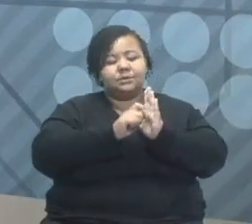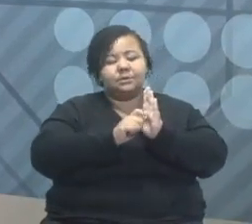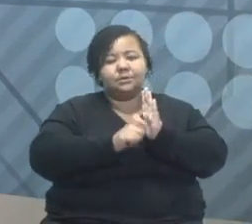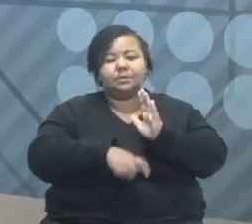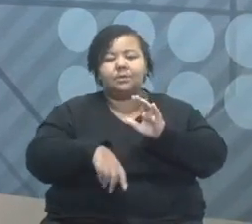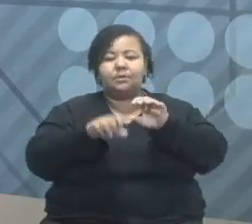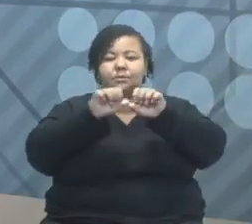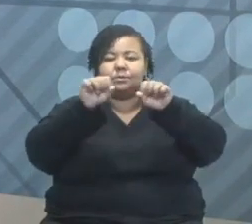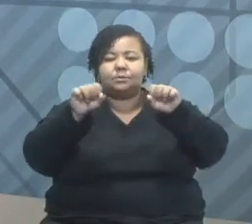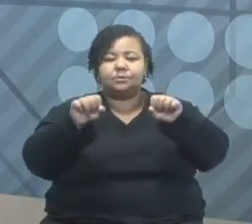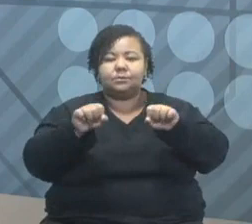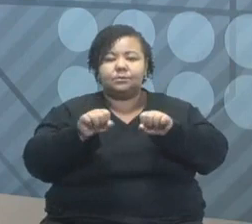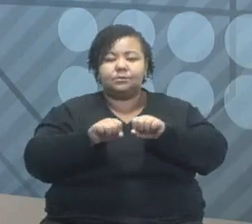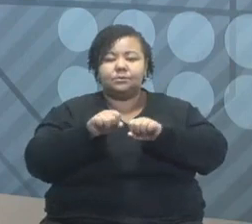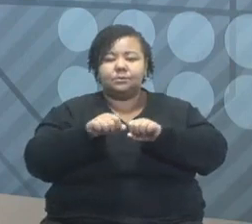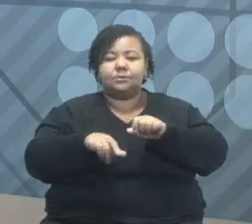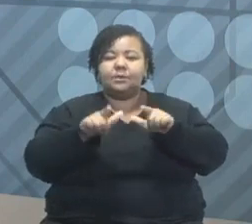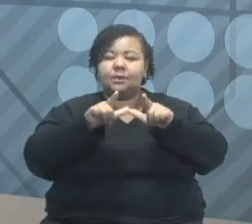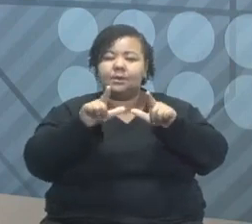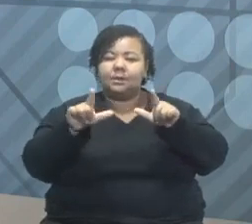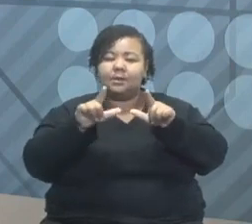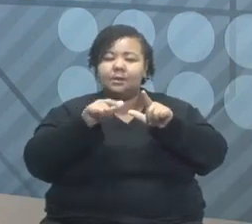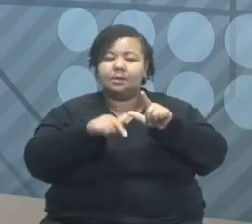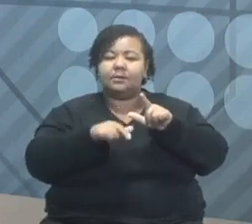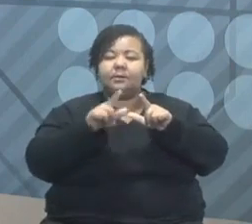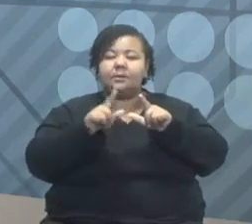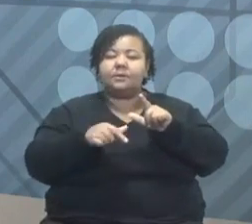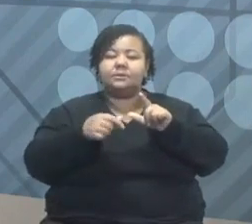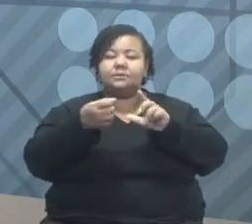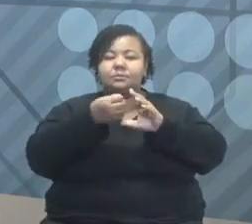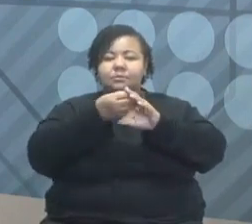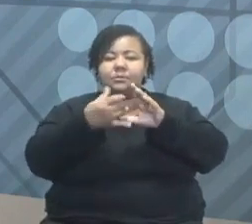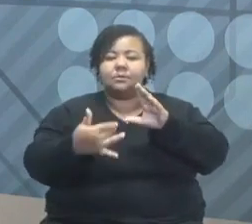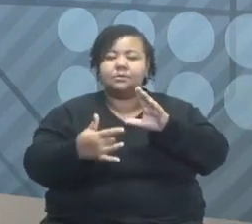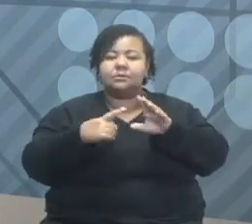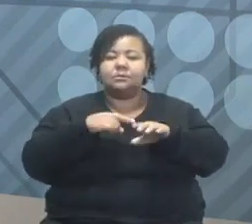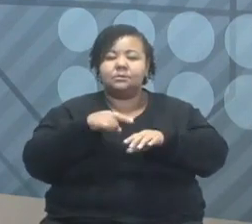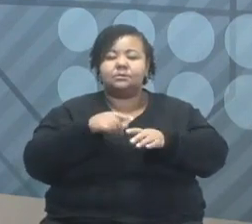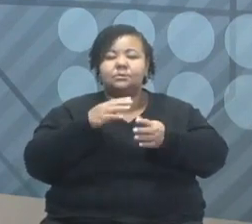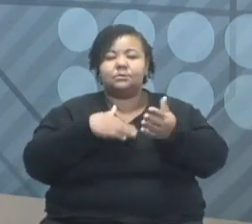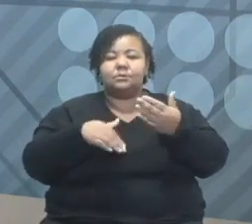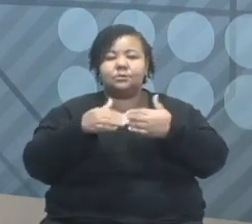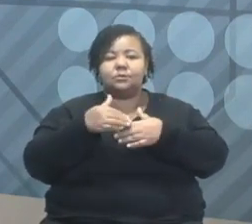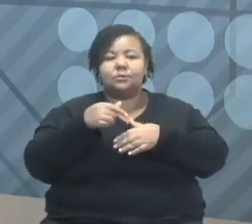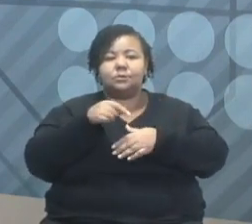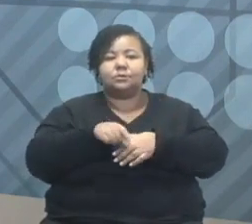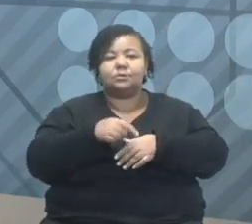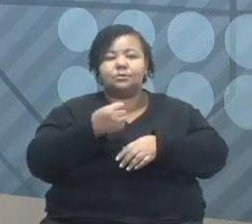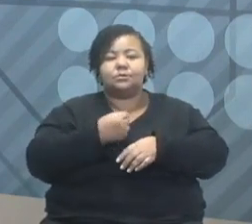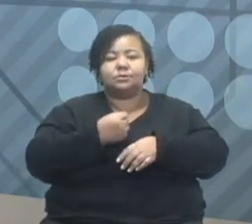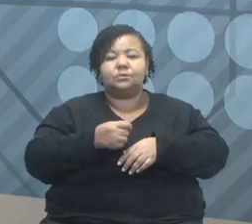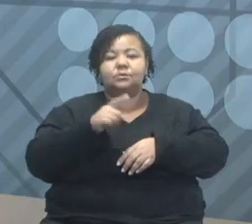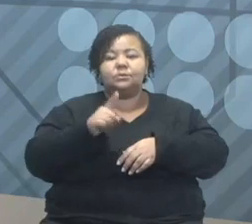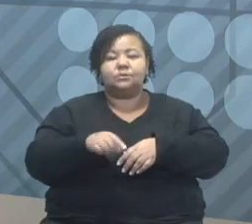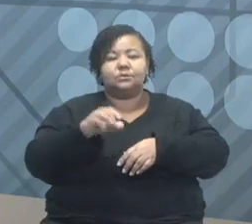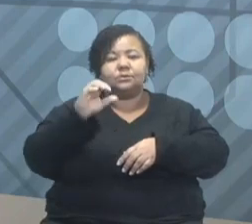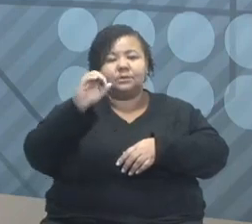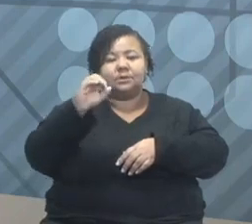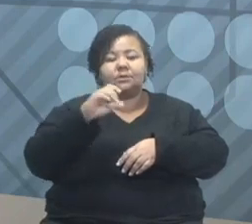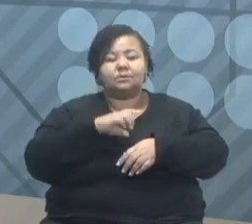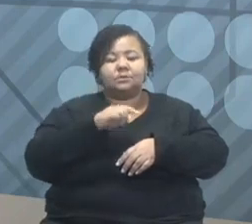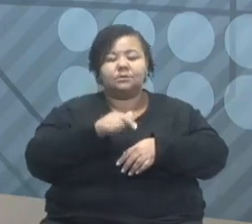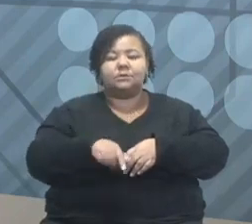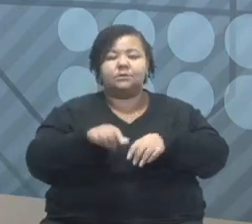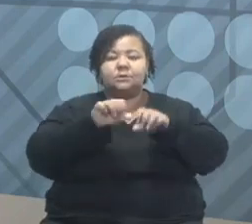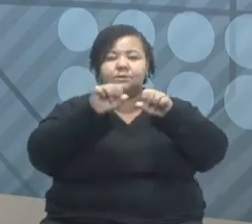de equações lineares. Esse sistema de equações lineares apresenta uma característica. Todos os seus termos independentes são nulos. Então, nós temos um